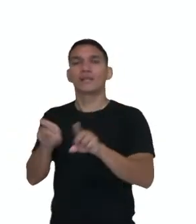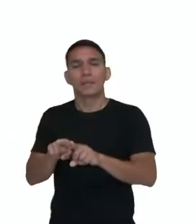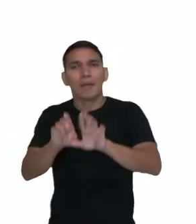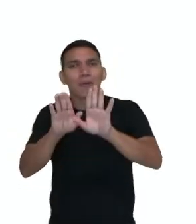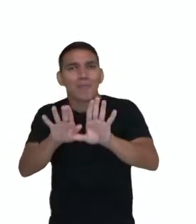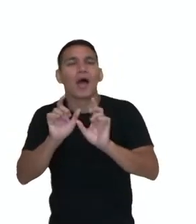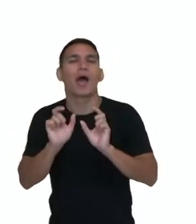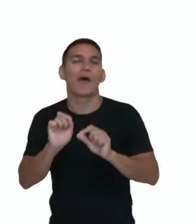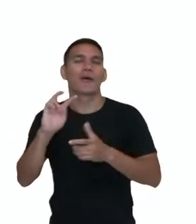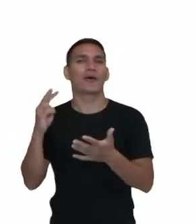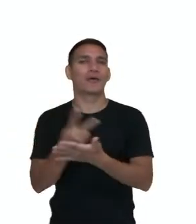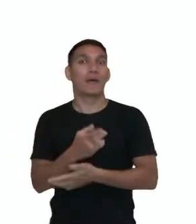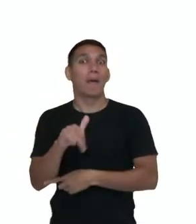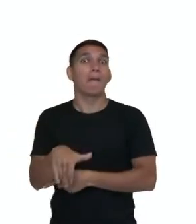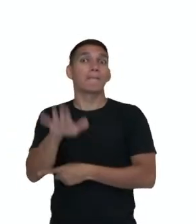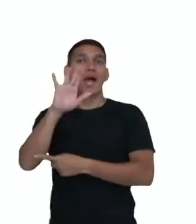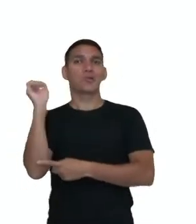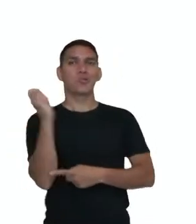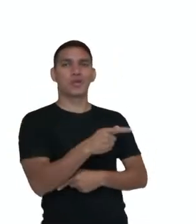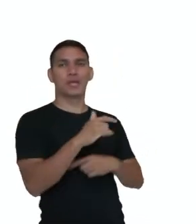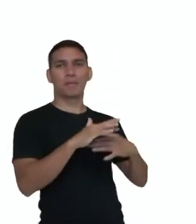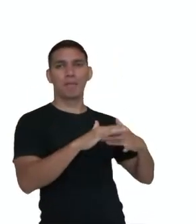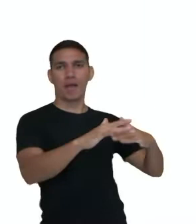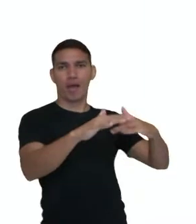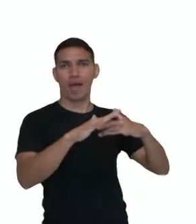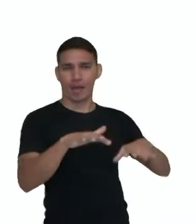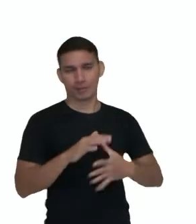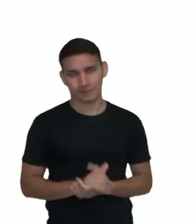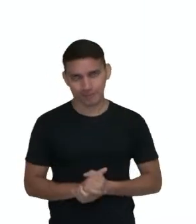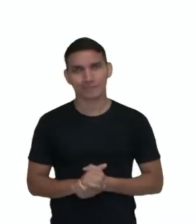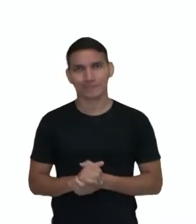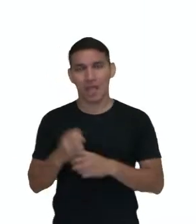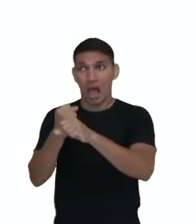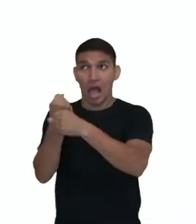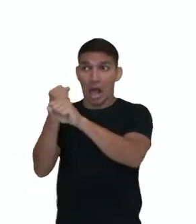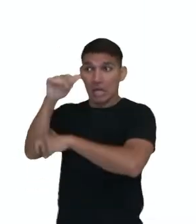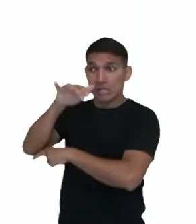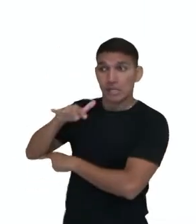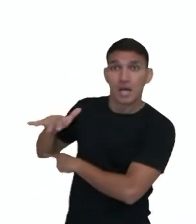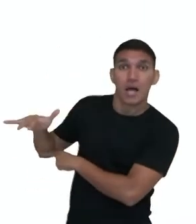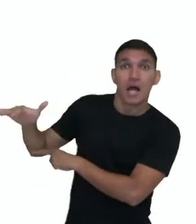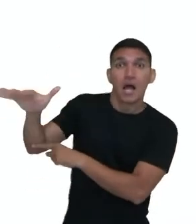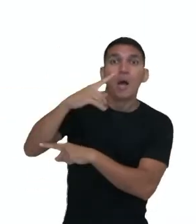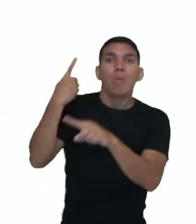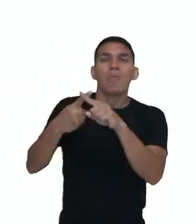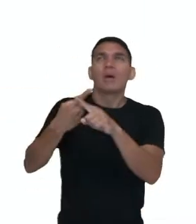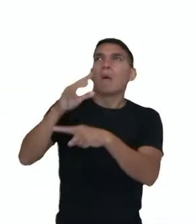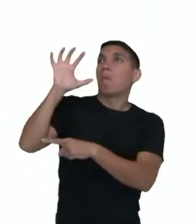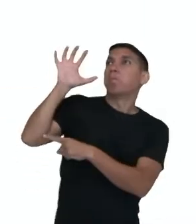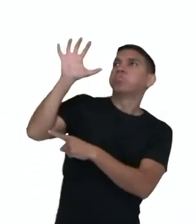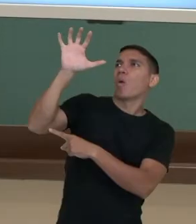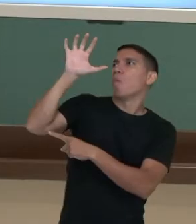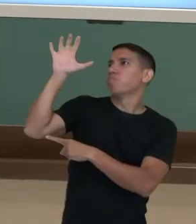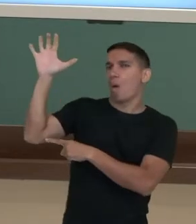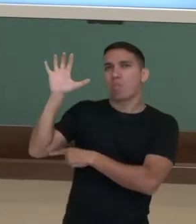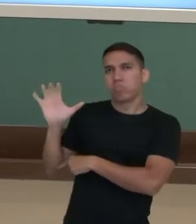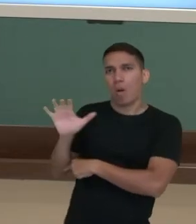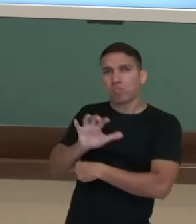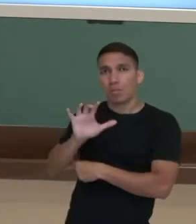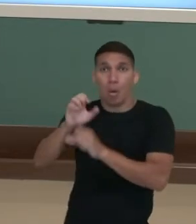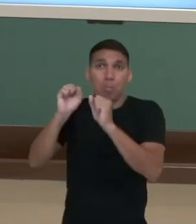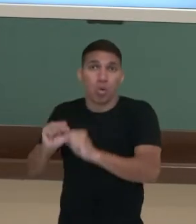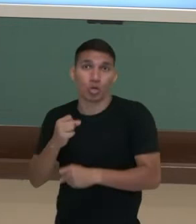ser então maior do que uma bacia hidrográfica, esta área, Porque numa região hidrográfica eu posso